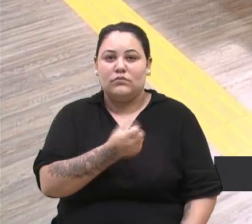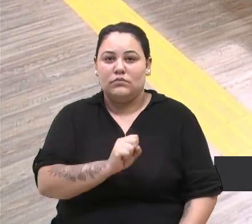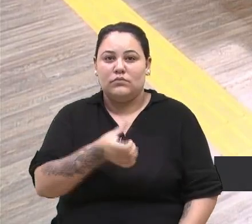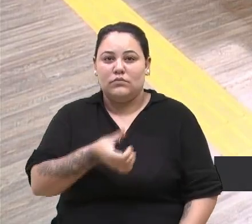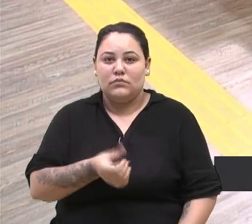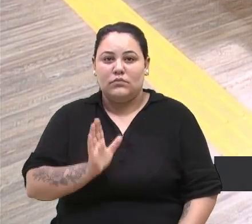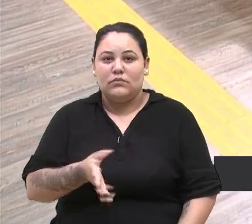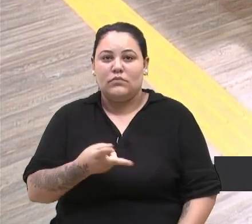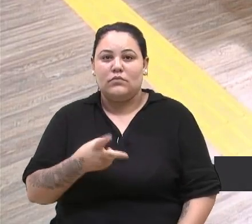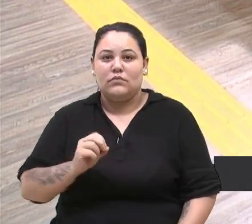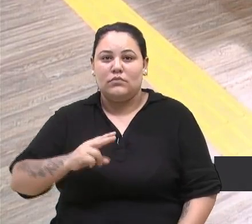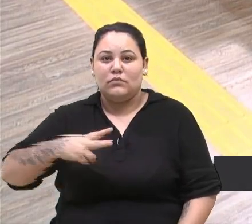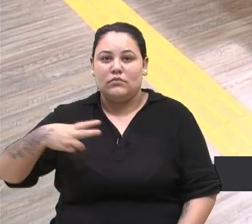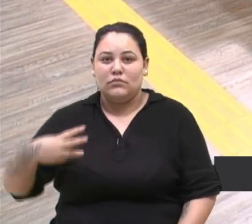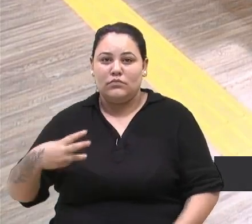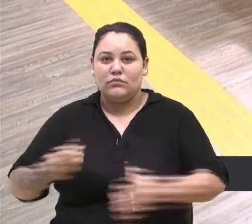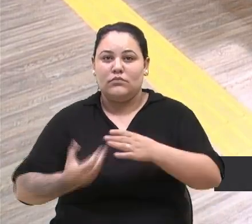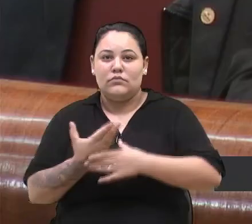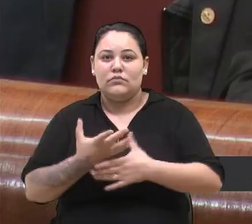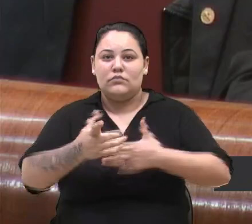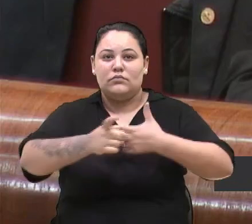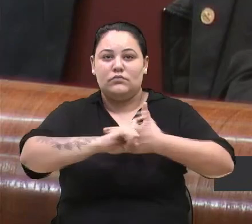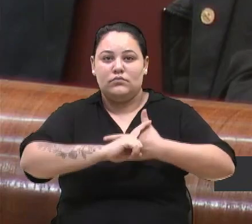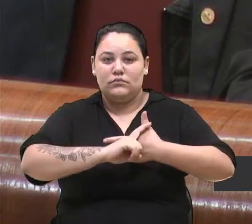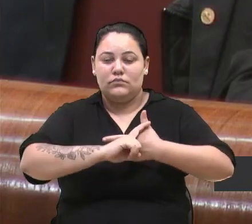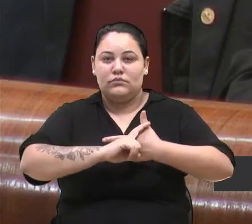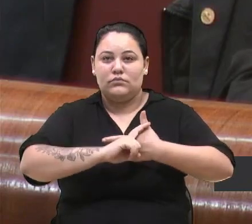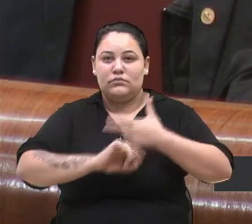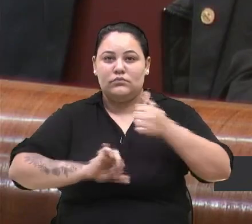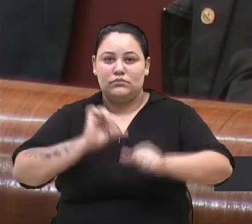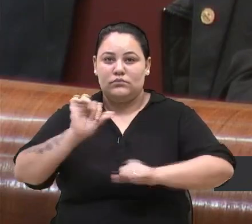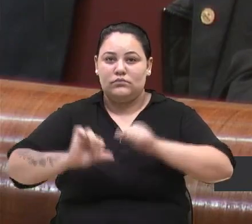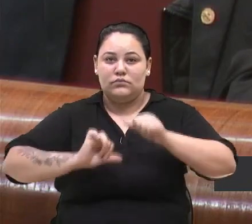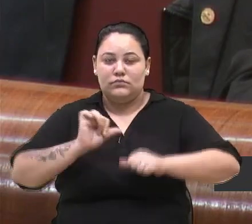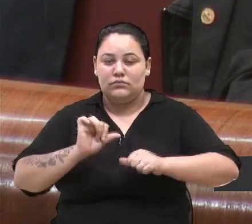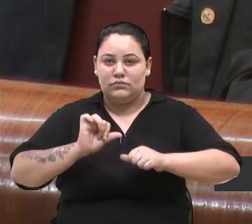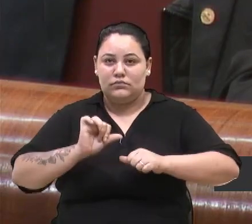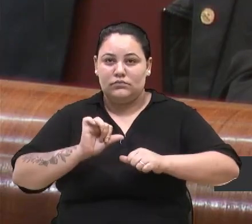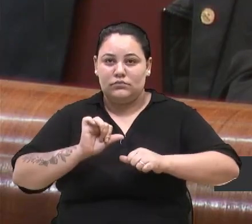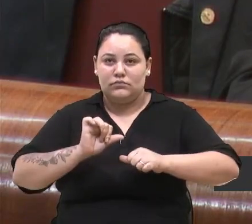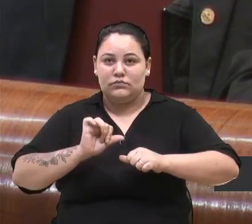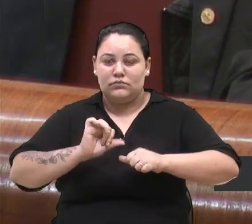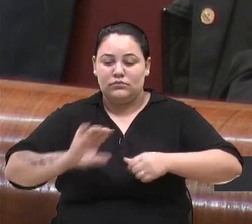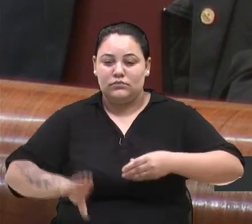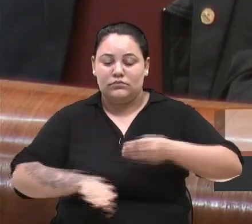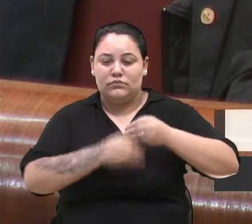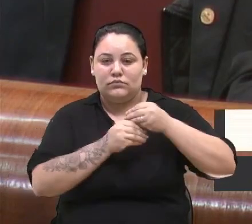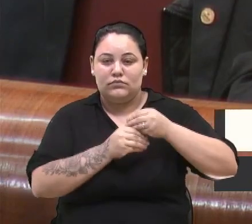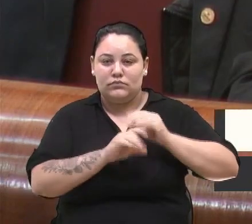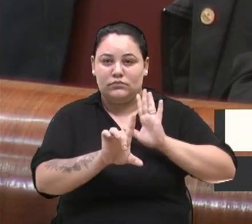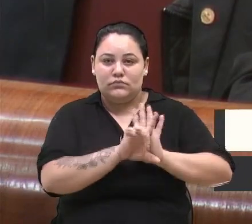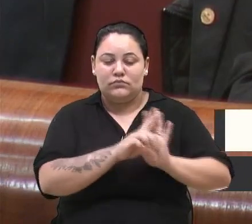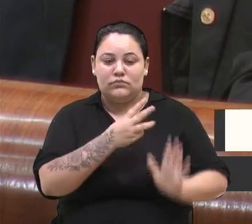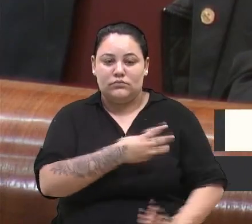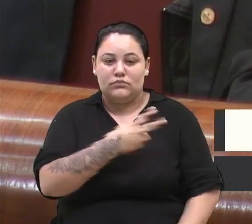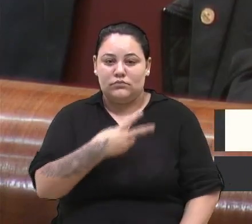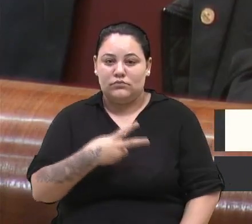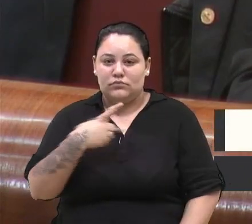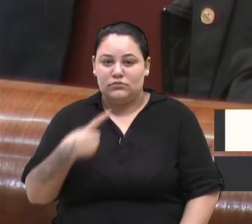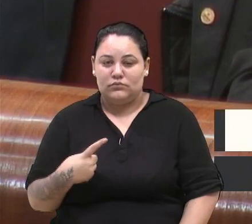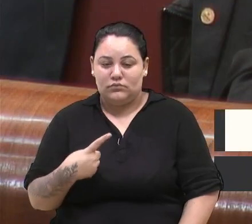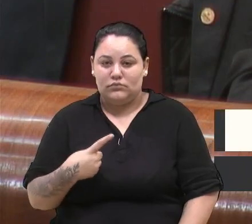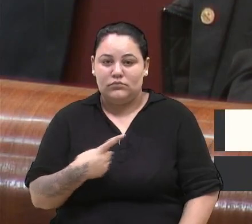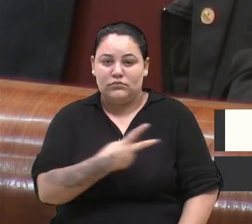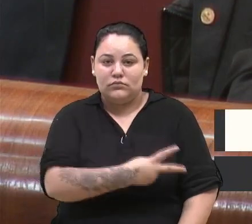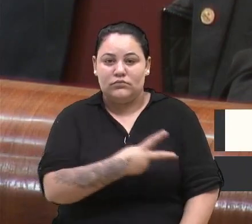286/2023, de autoria do Poder Executivo, que altera dispositivos na Lei Complementar 321, de 22 de dezembro